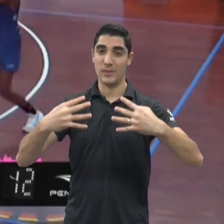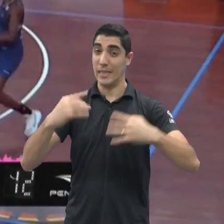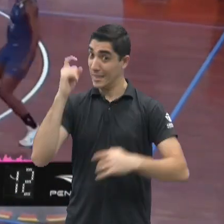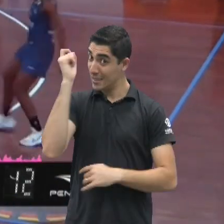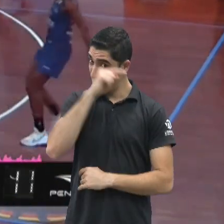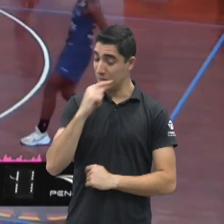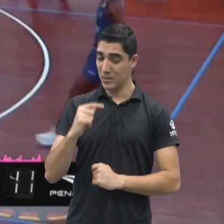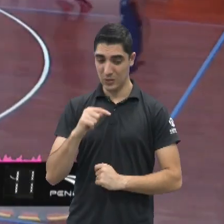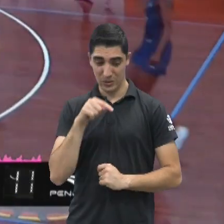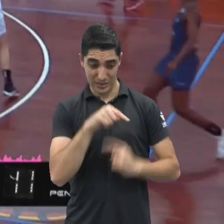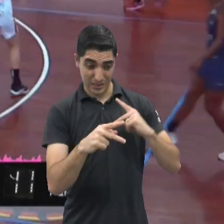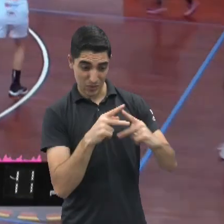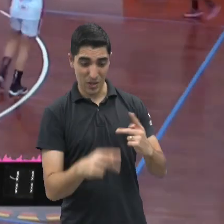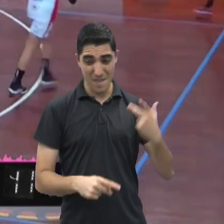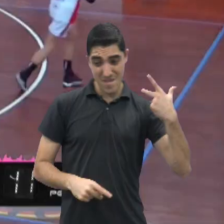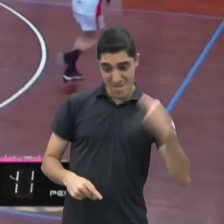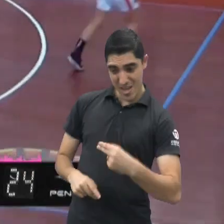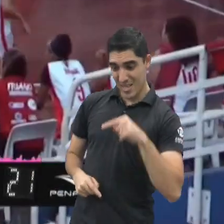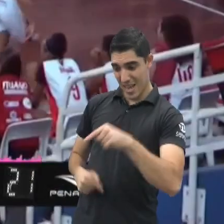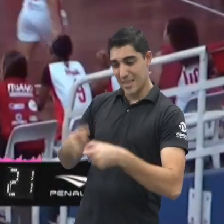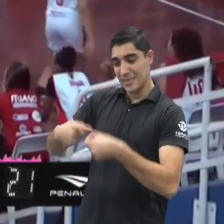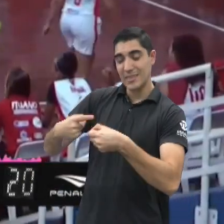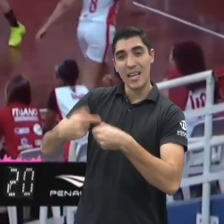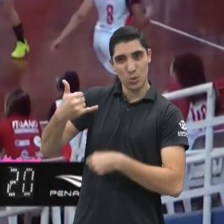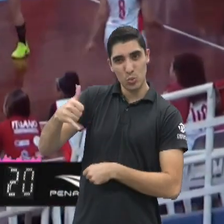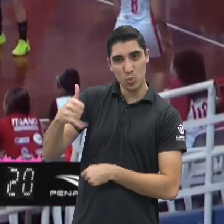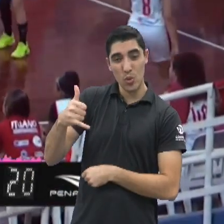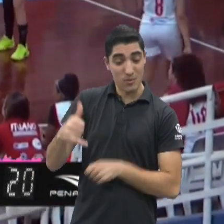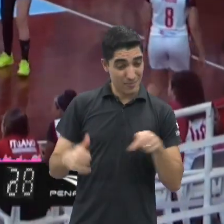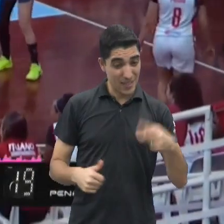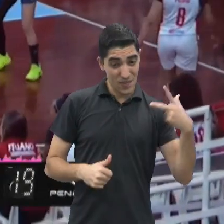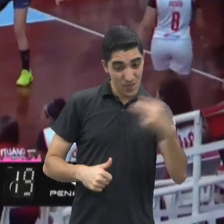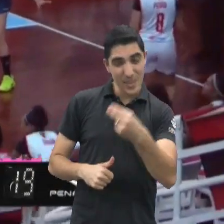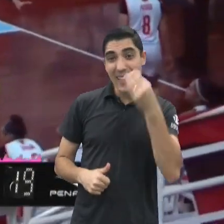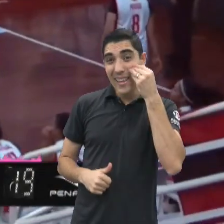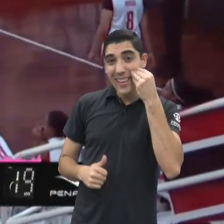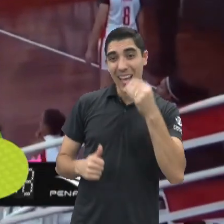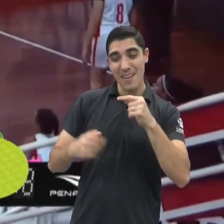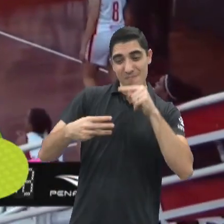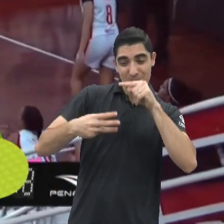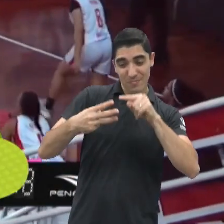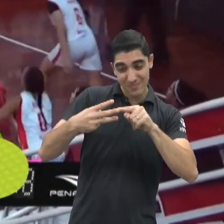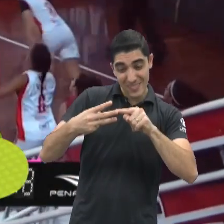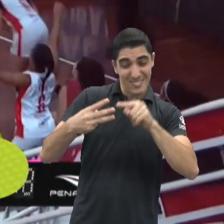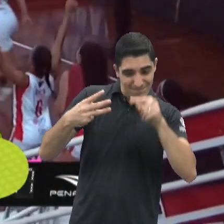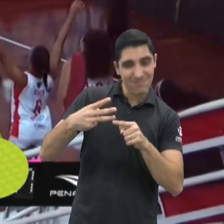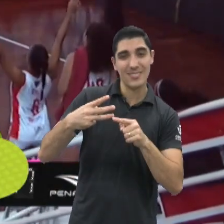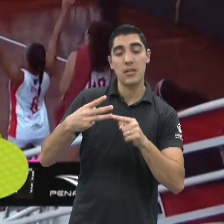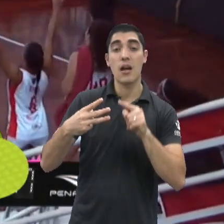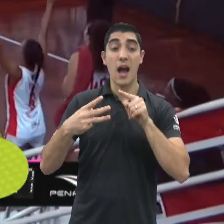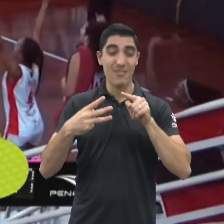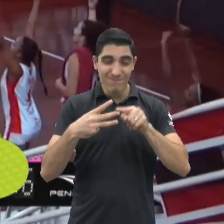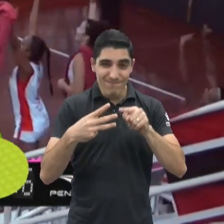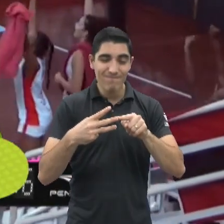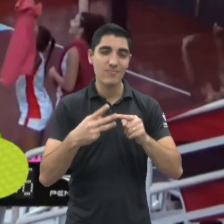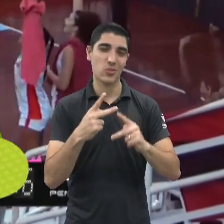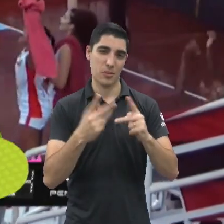pois as joseenses precisavam vencer o Ituano para forçar o terceiro jogo. E apesar da luta, o São José saiu derrotado